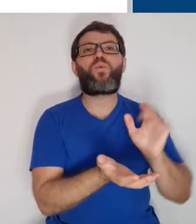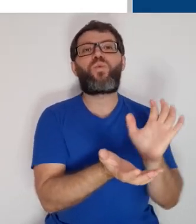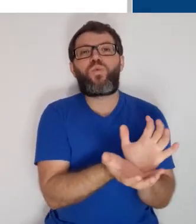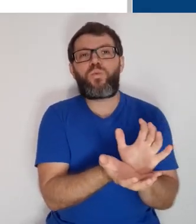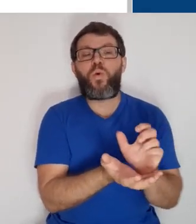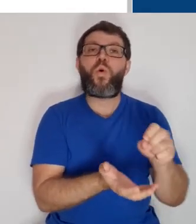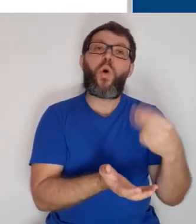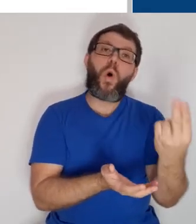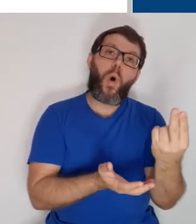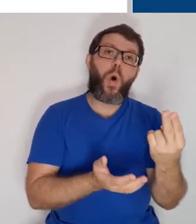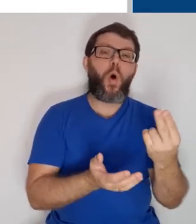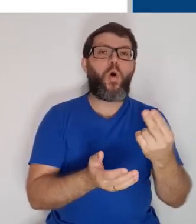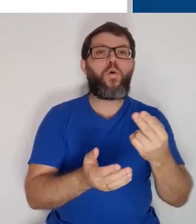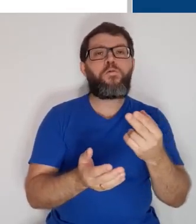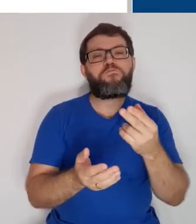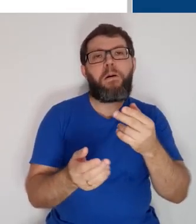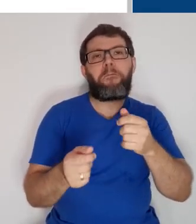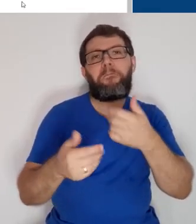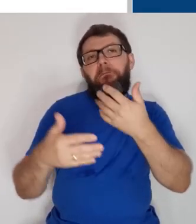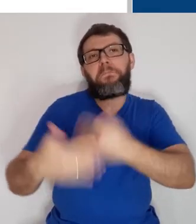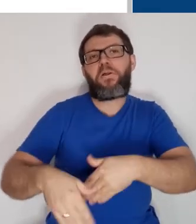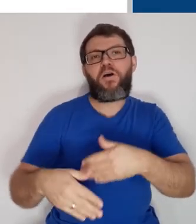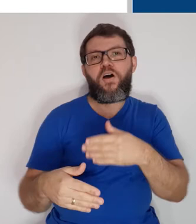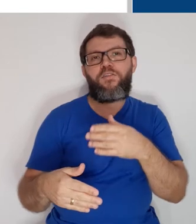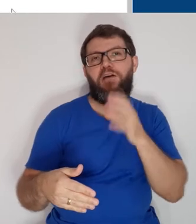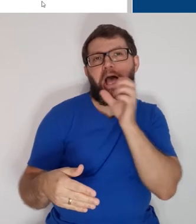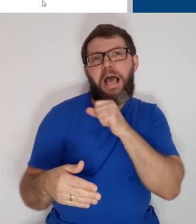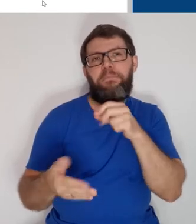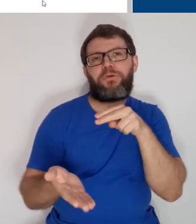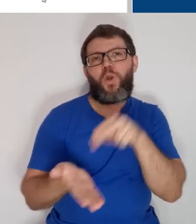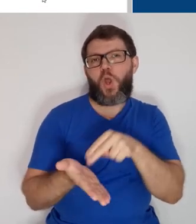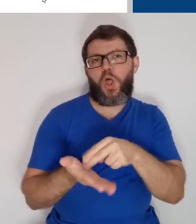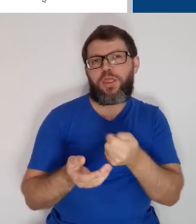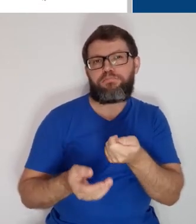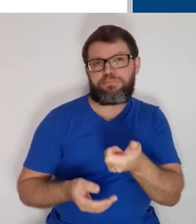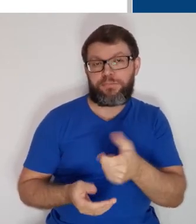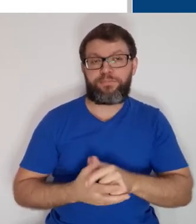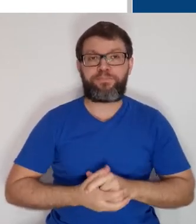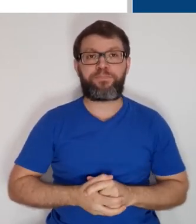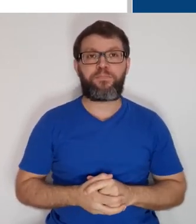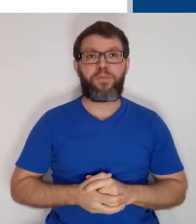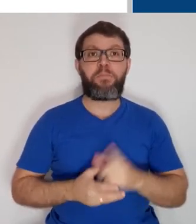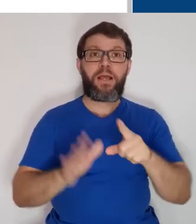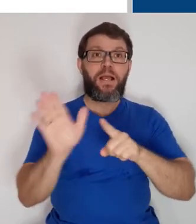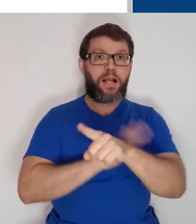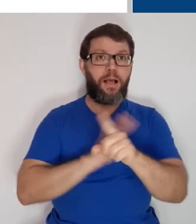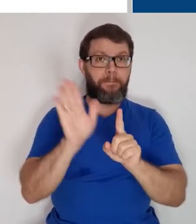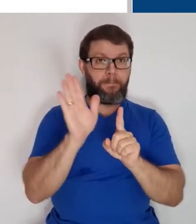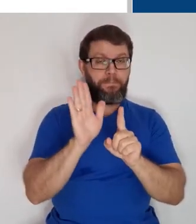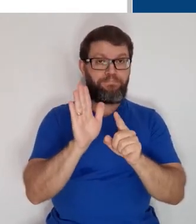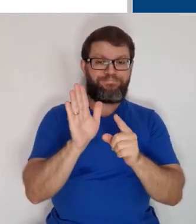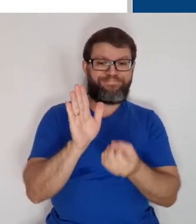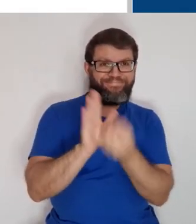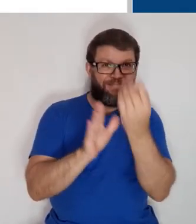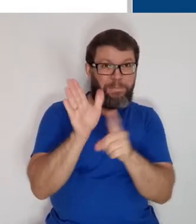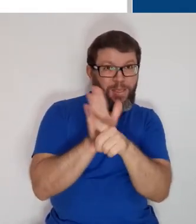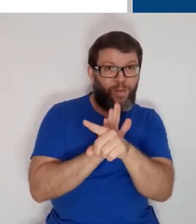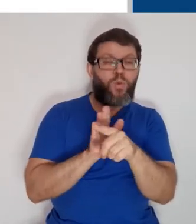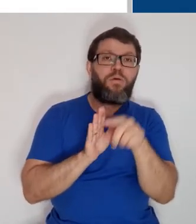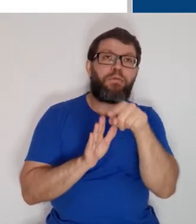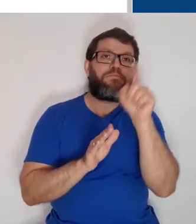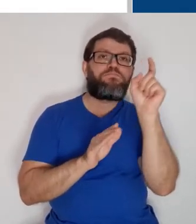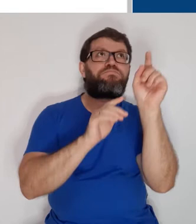ou para aplicar um tipo de teste rápido com atribuição de nota para criar uma pergunta vamos para a aba